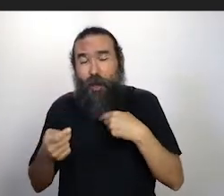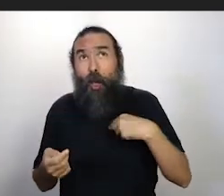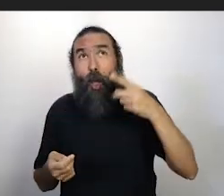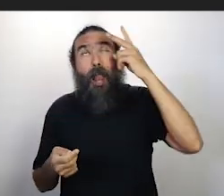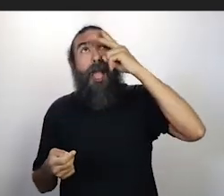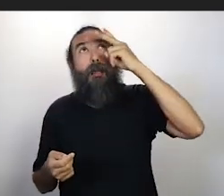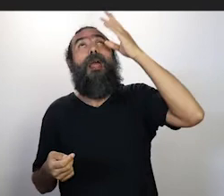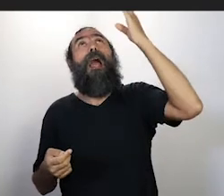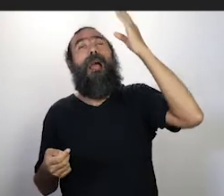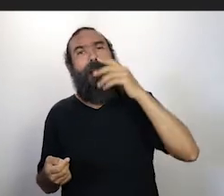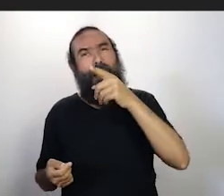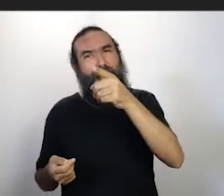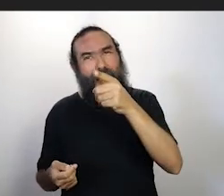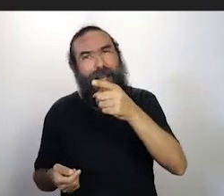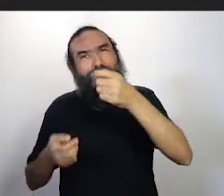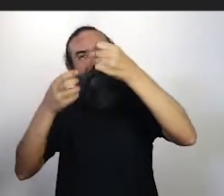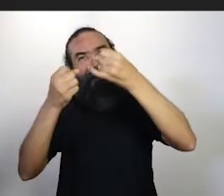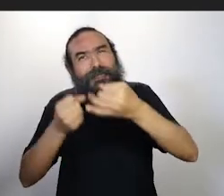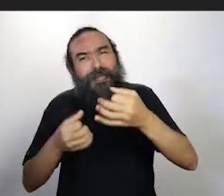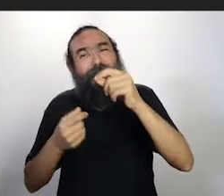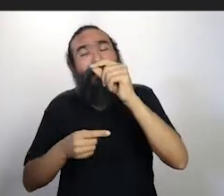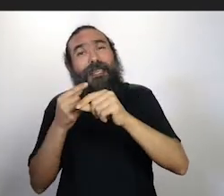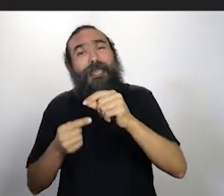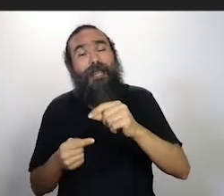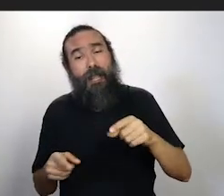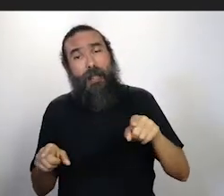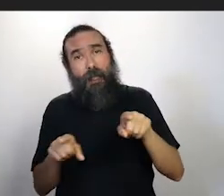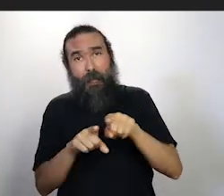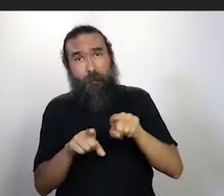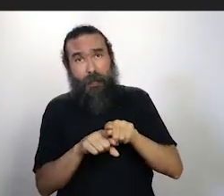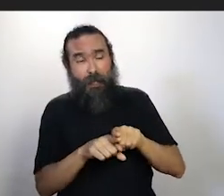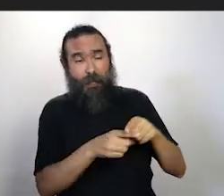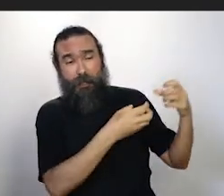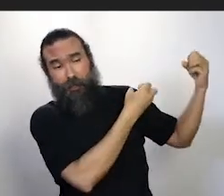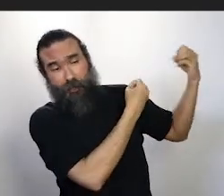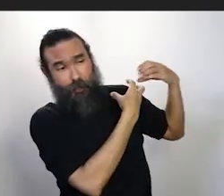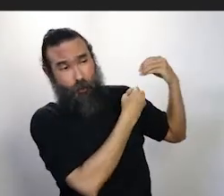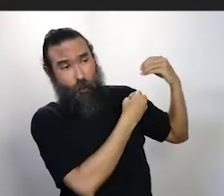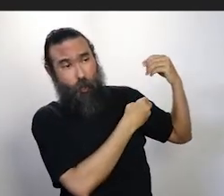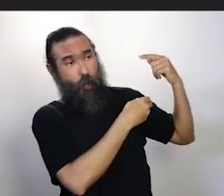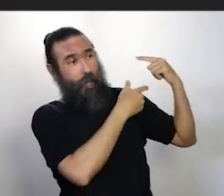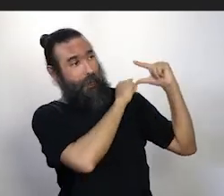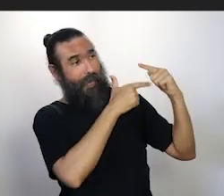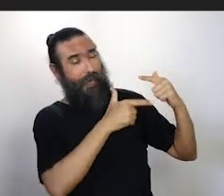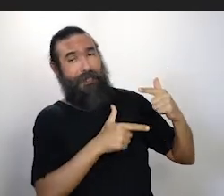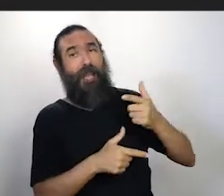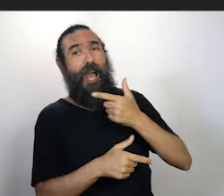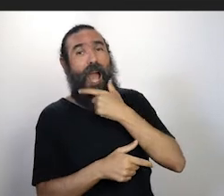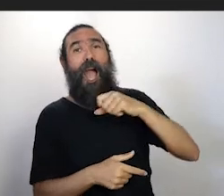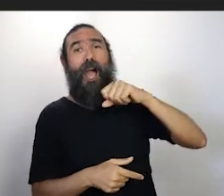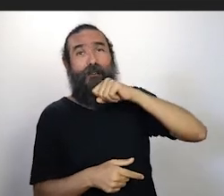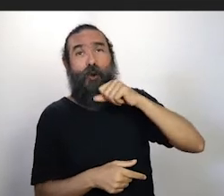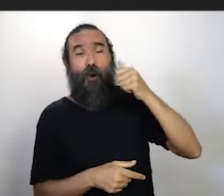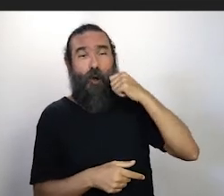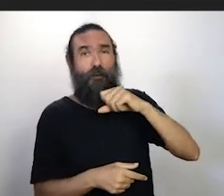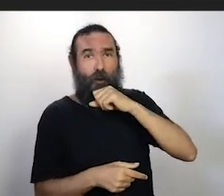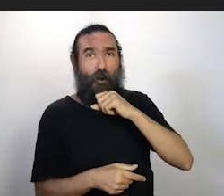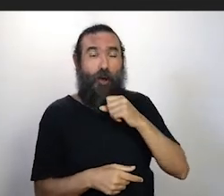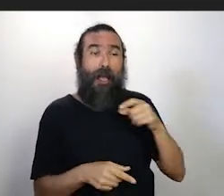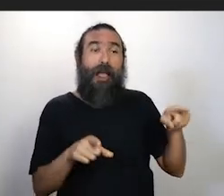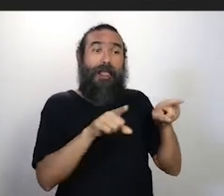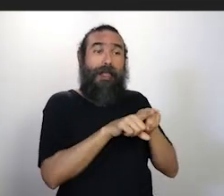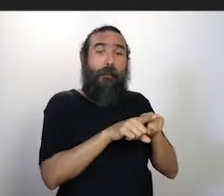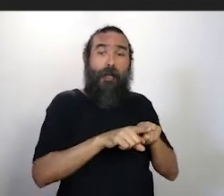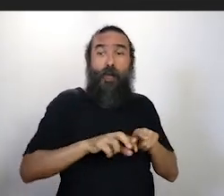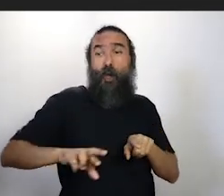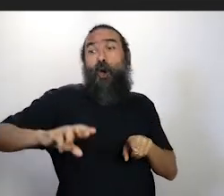ela pega e fala assim, que ela tem a escola dos avós, né, mas também há uma necessidade também do complemento, né, de conhecimento